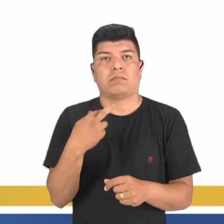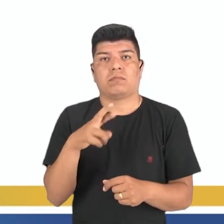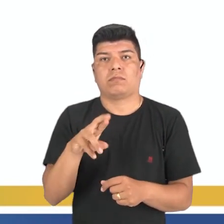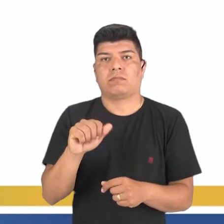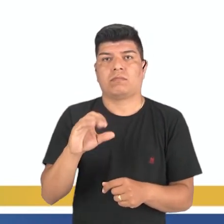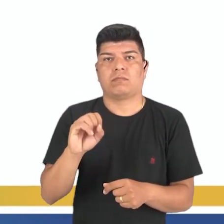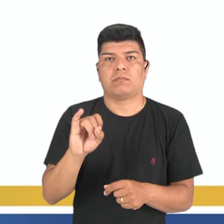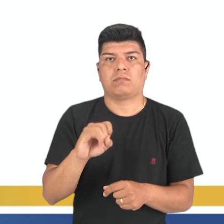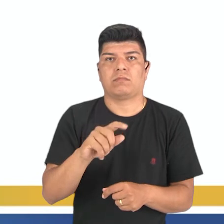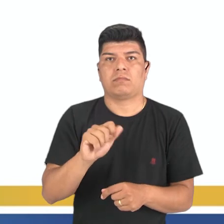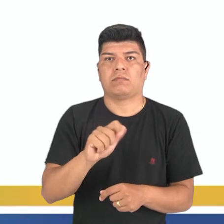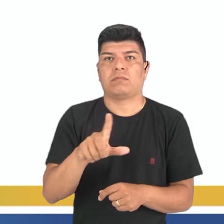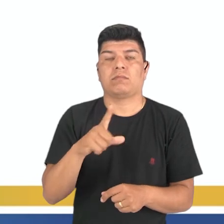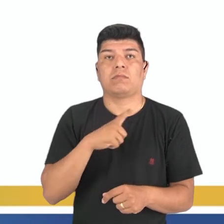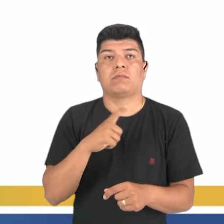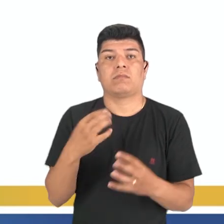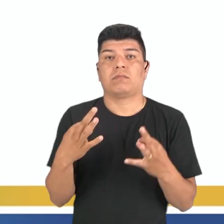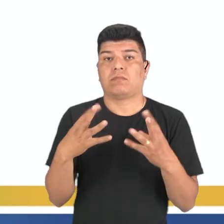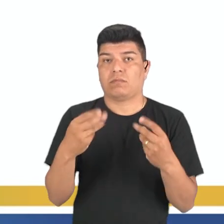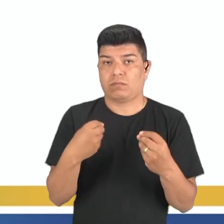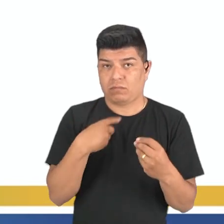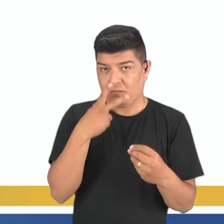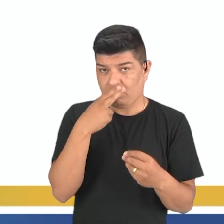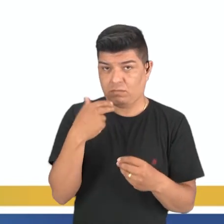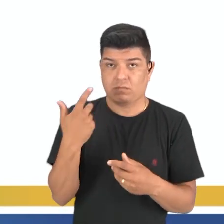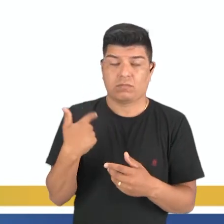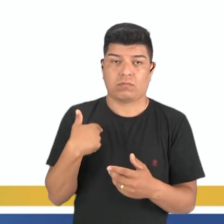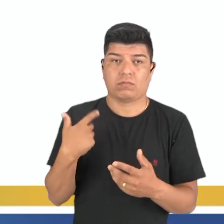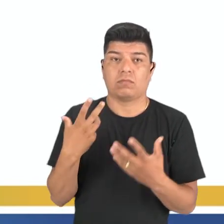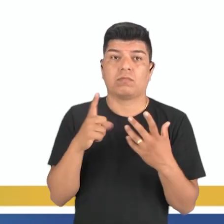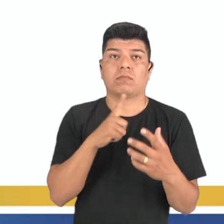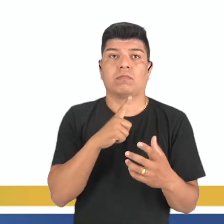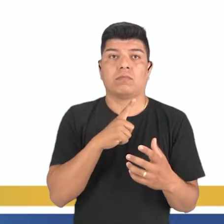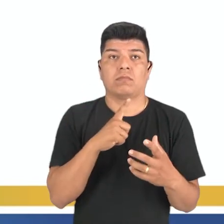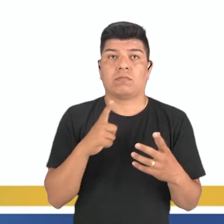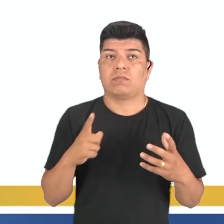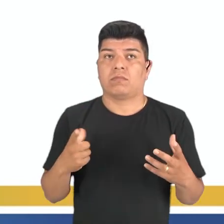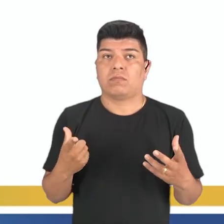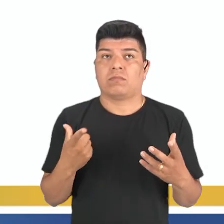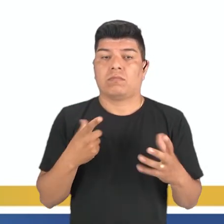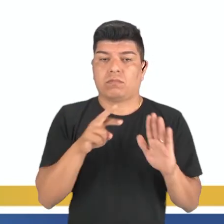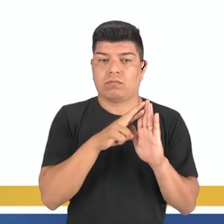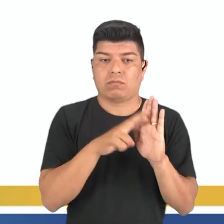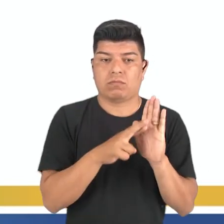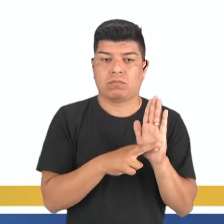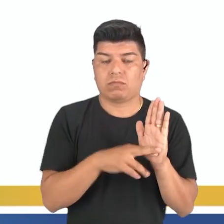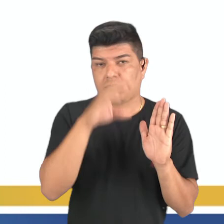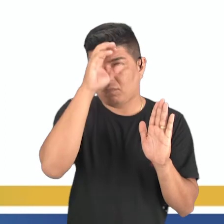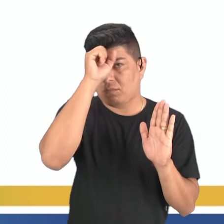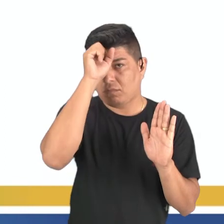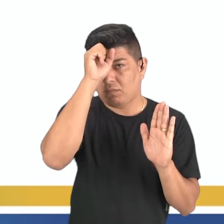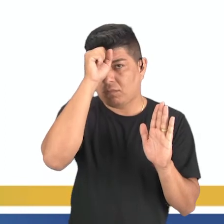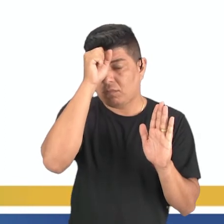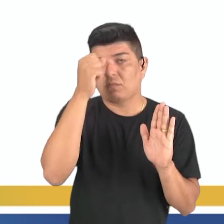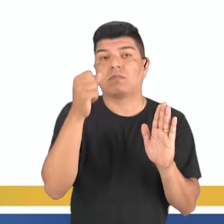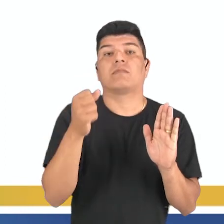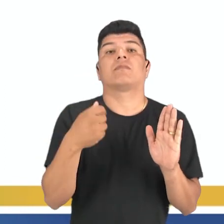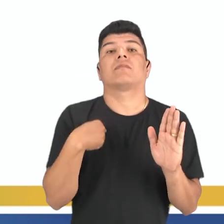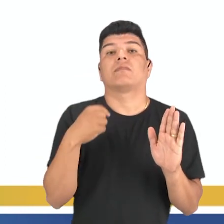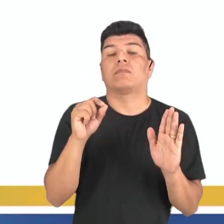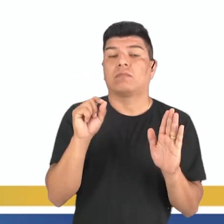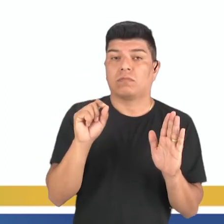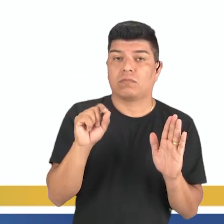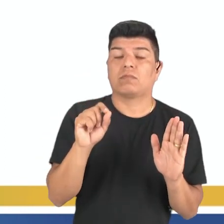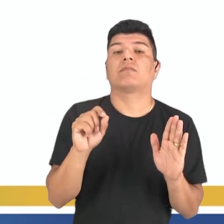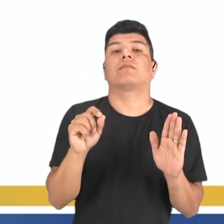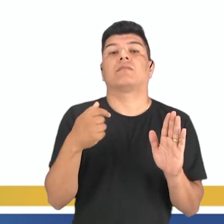Então, na verdade, os inteiros eles herdam tudo que são dos racionais. Então, aquelas regrinhas que você aprende com o jogo de sinal, elas